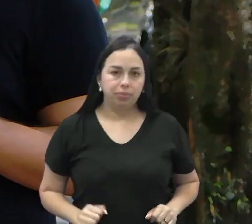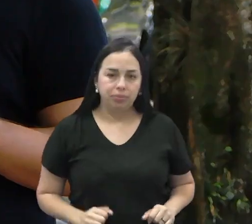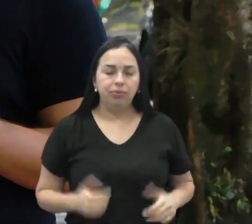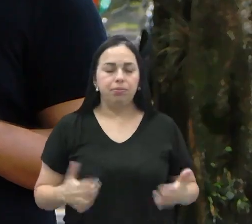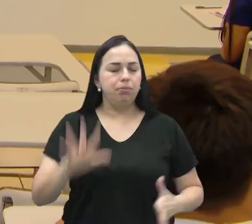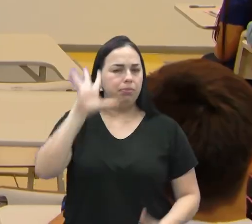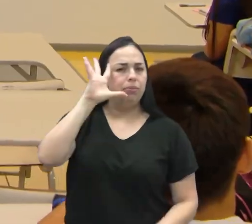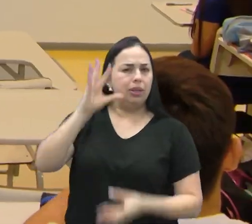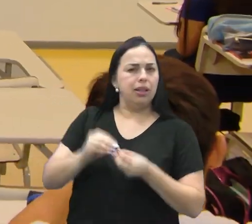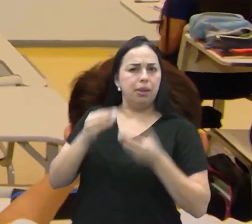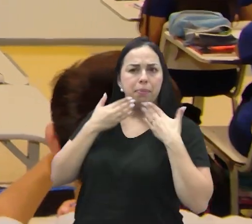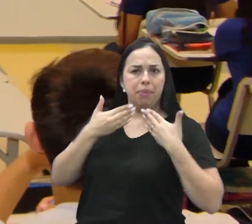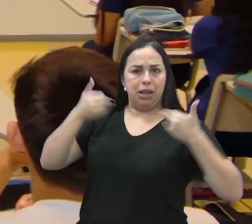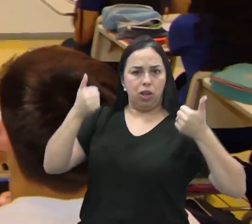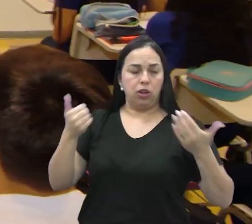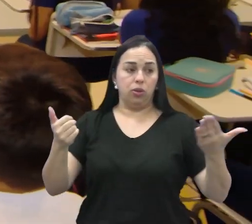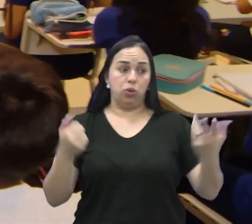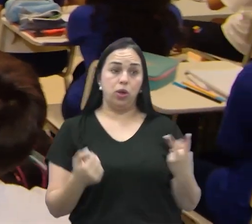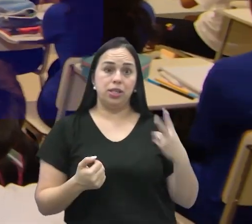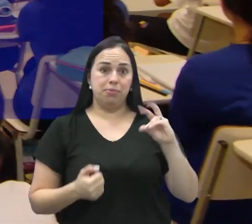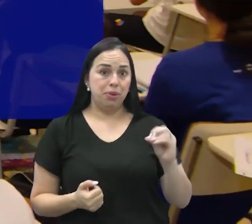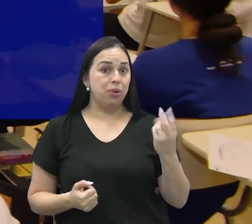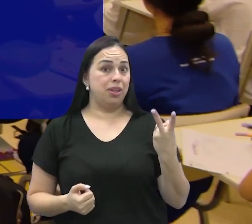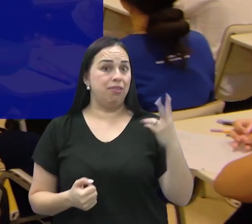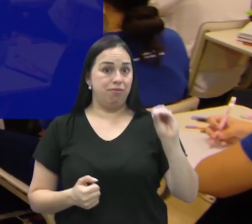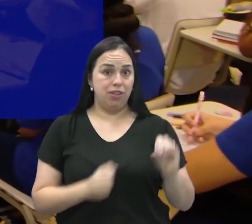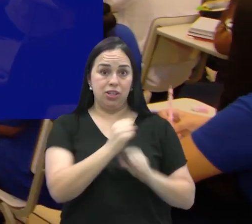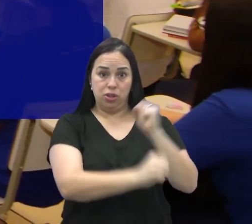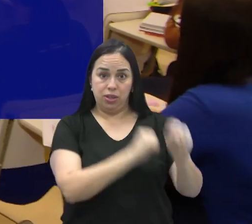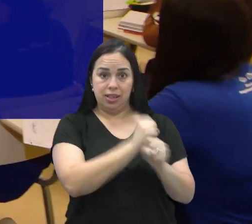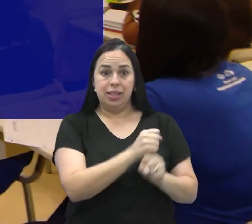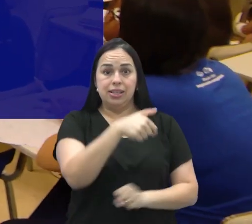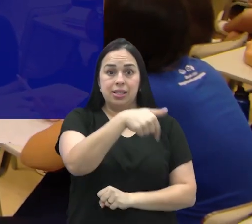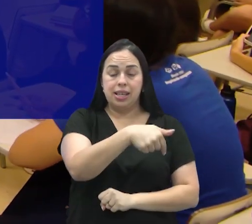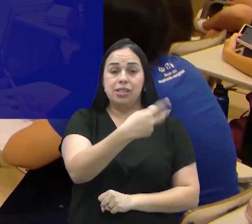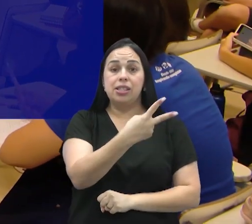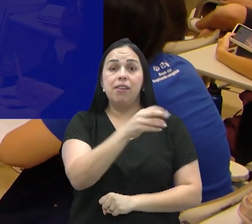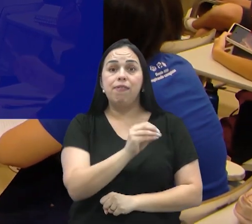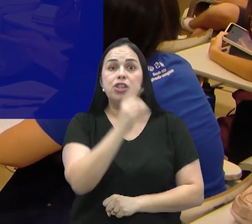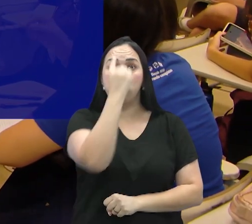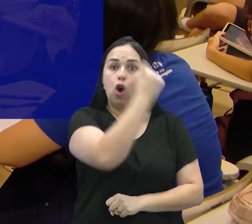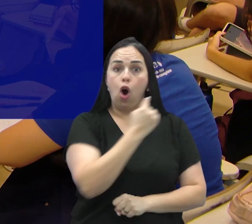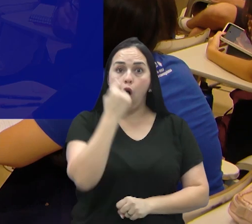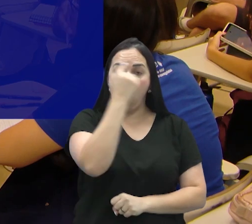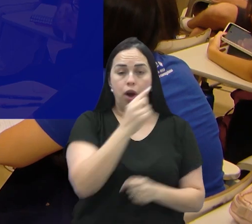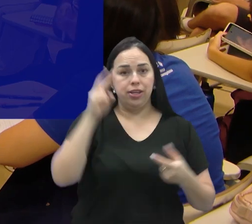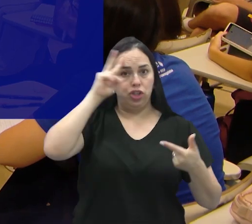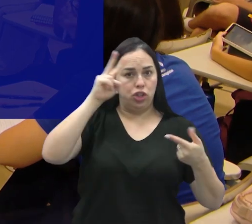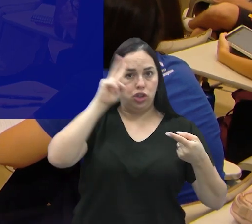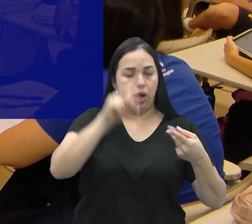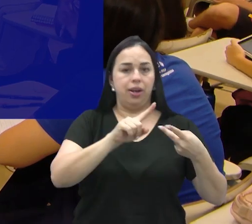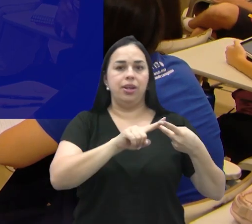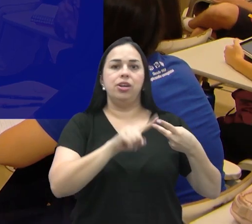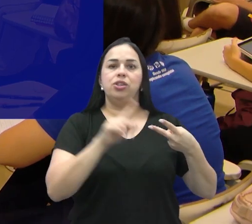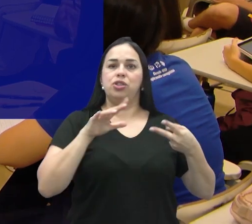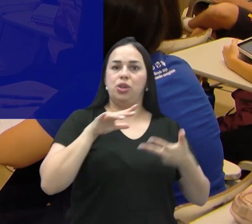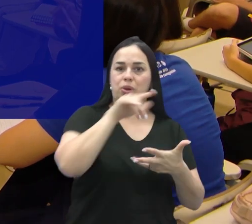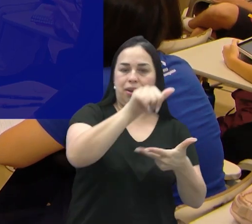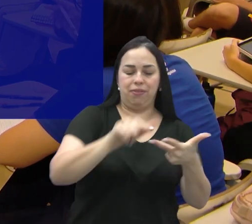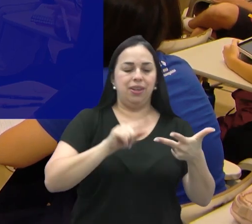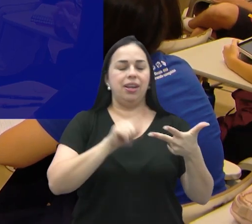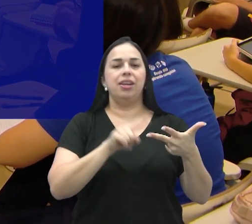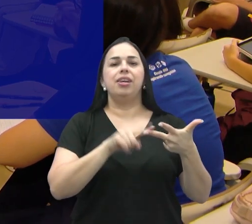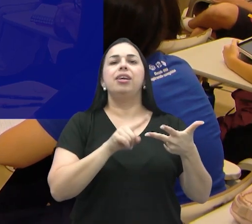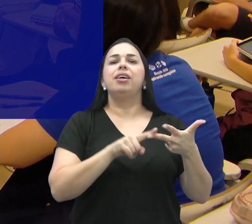do conhecimento. Para a gente entender melhor, em 2020 eram 720 horas de aulas de História,